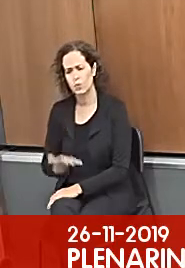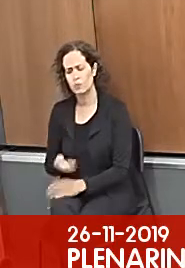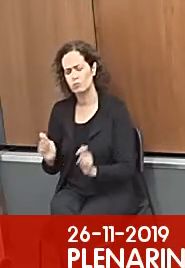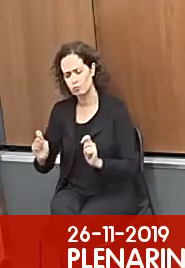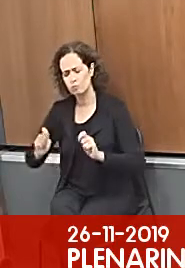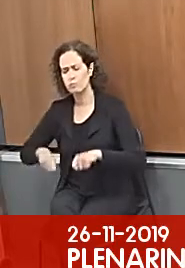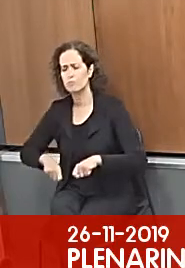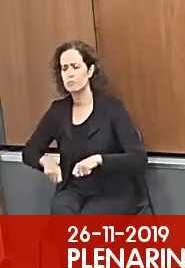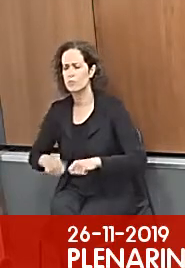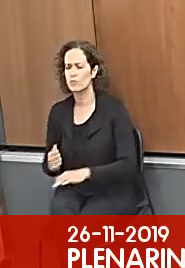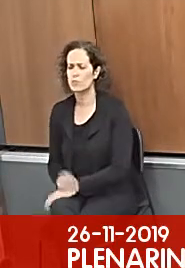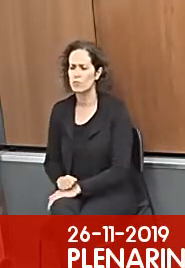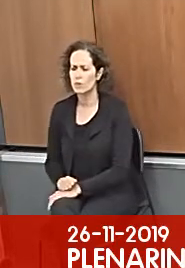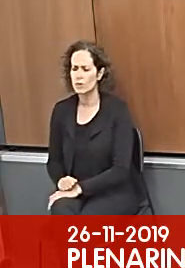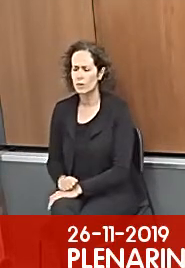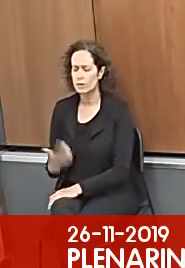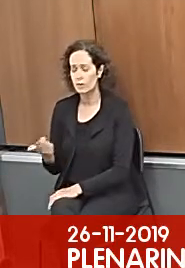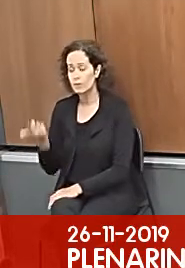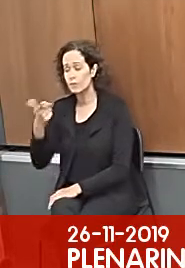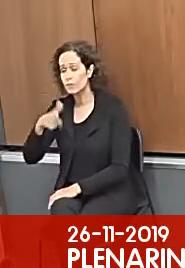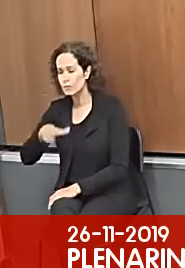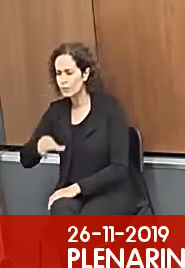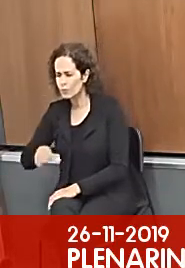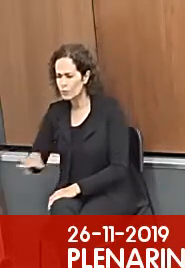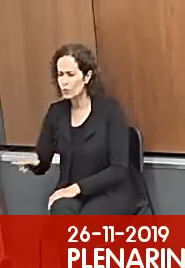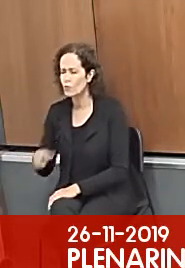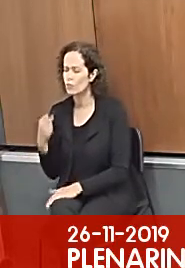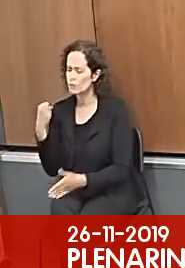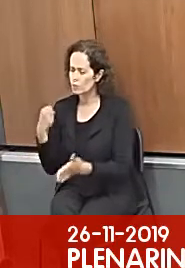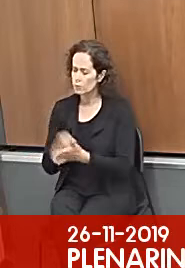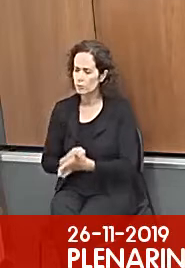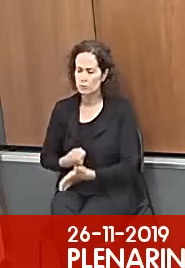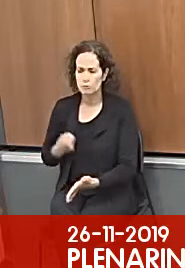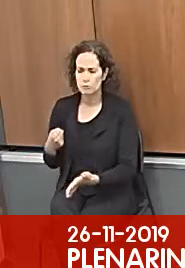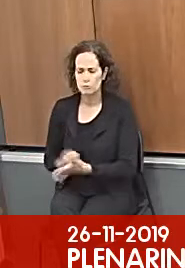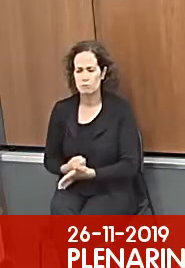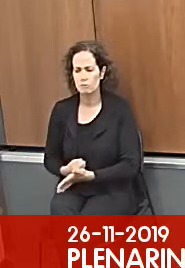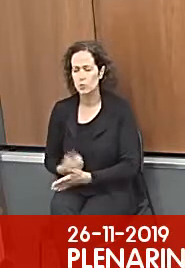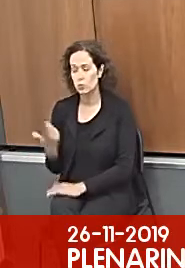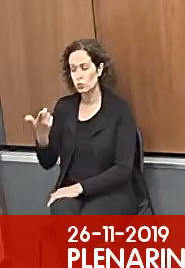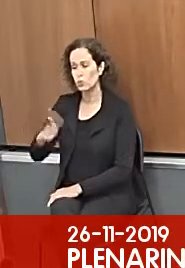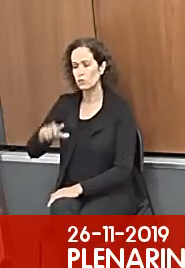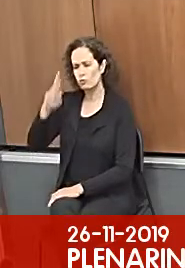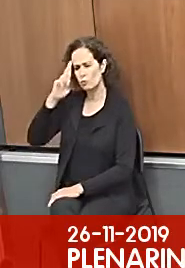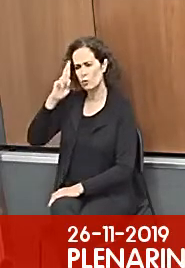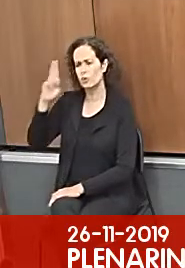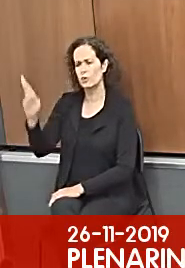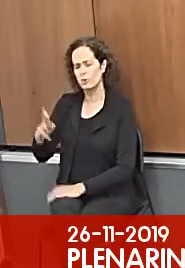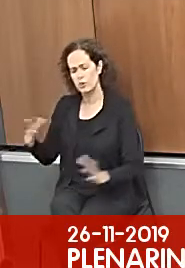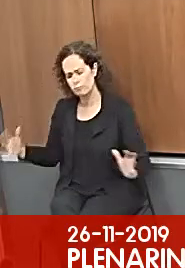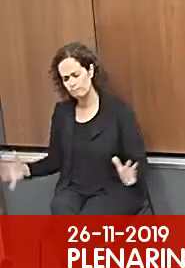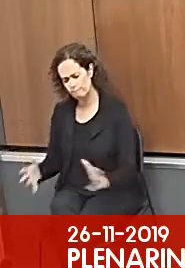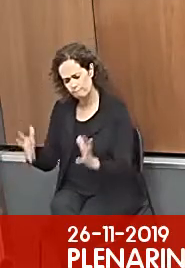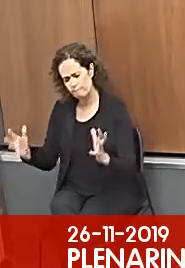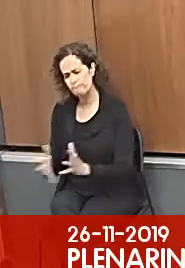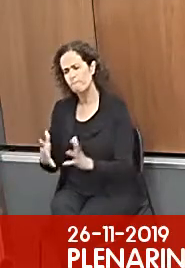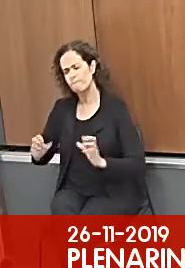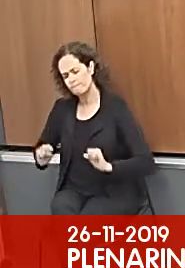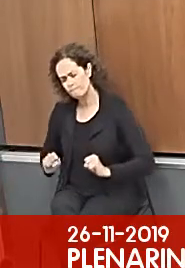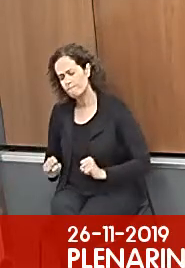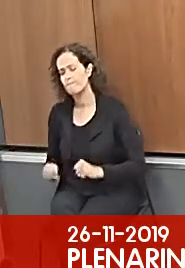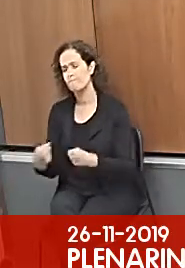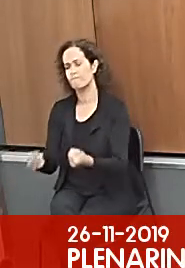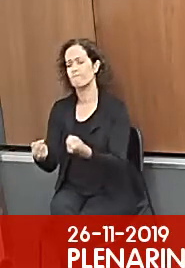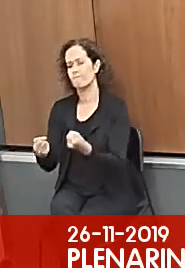podia renovar o ardor dos diretores pela causa da deficiência,